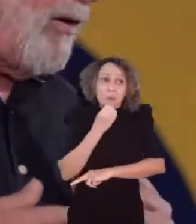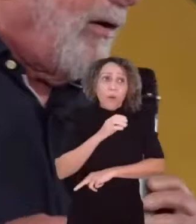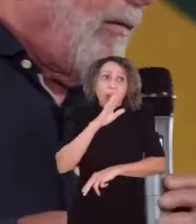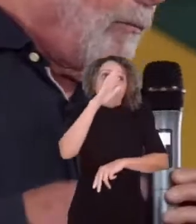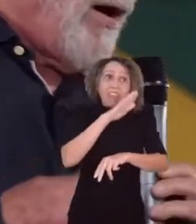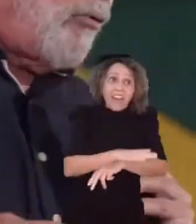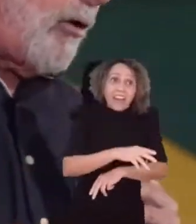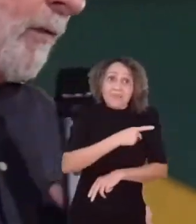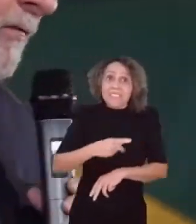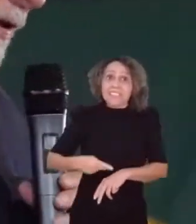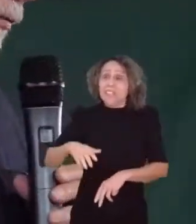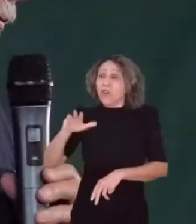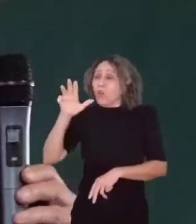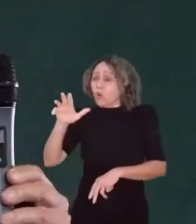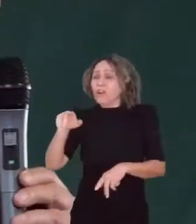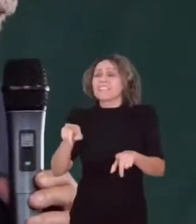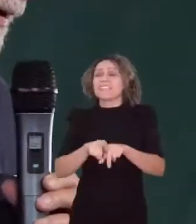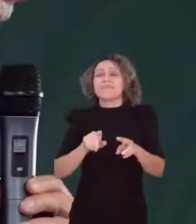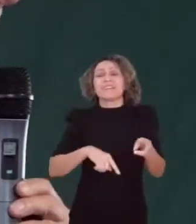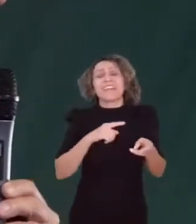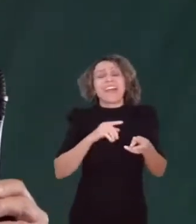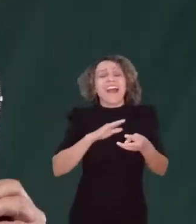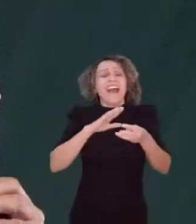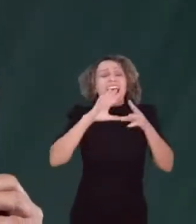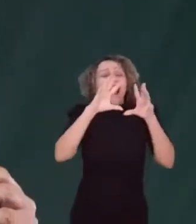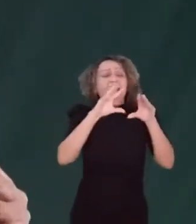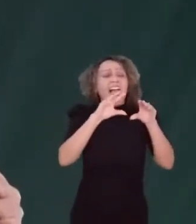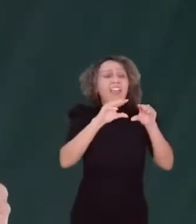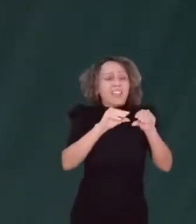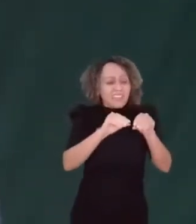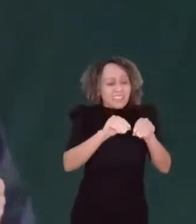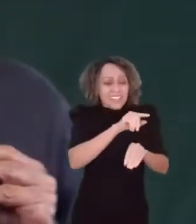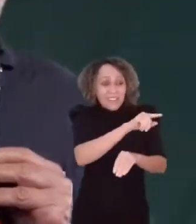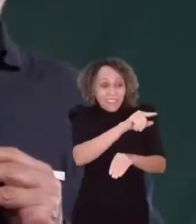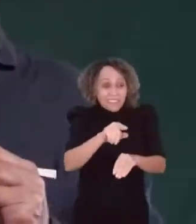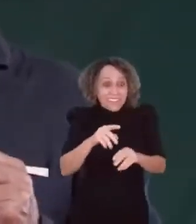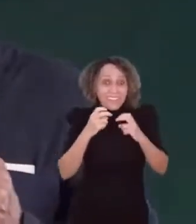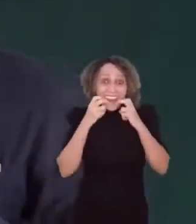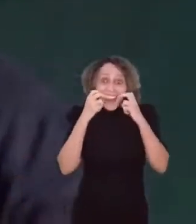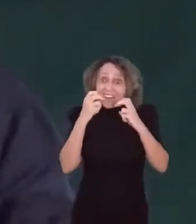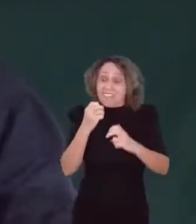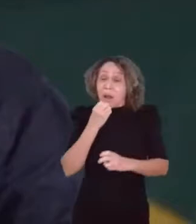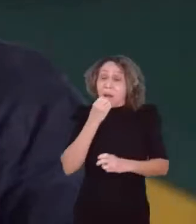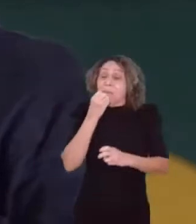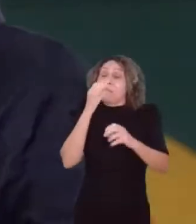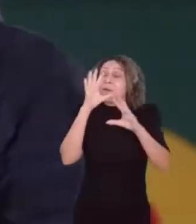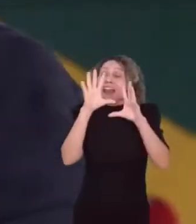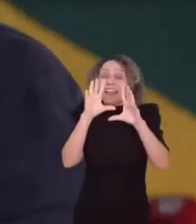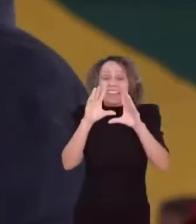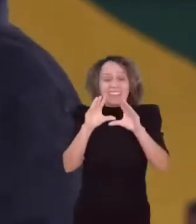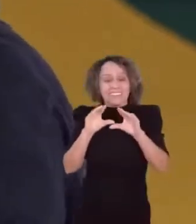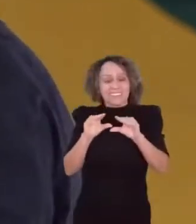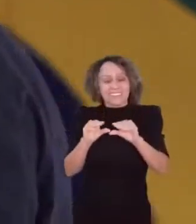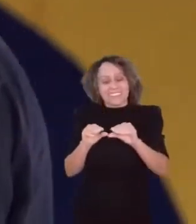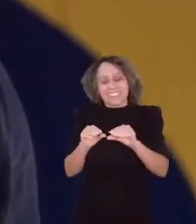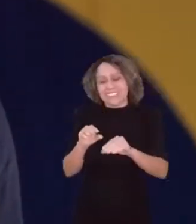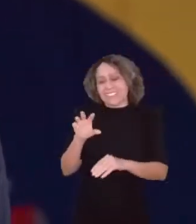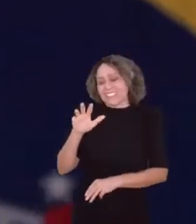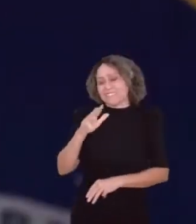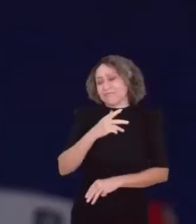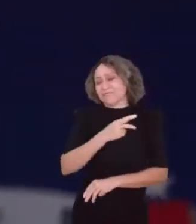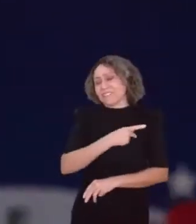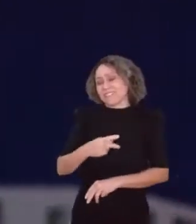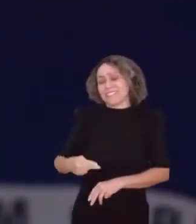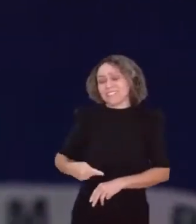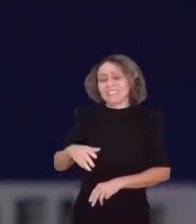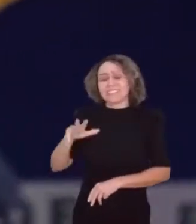gritavam boa noite, presidente Lula. É uma coisa, essas três palavras vão